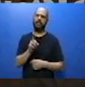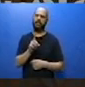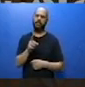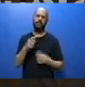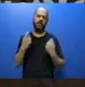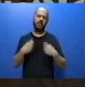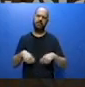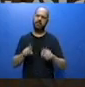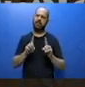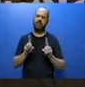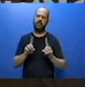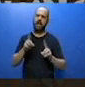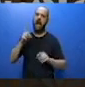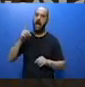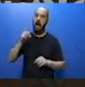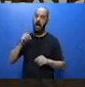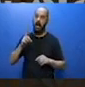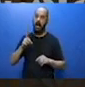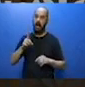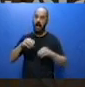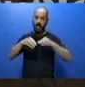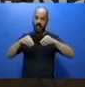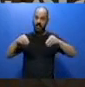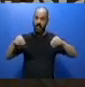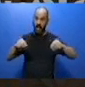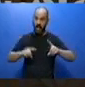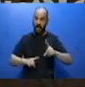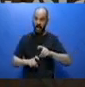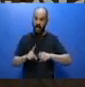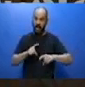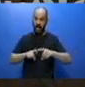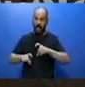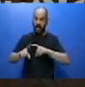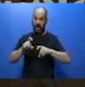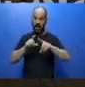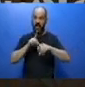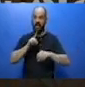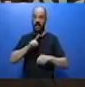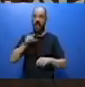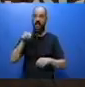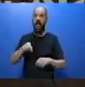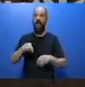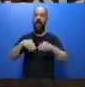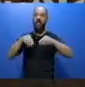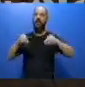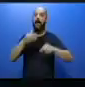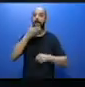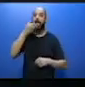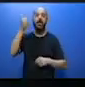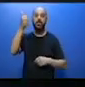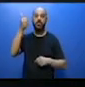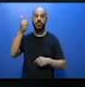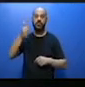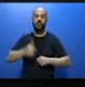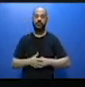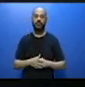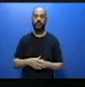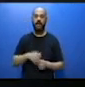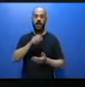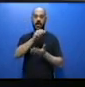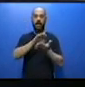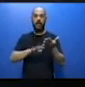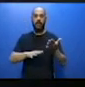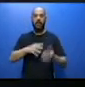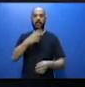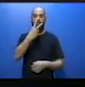mais minhoca tem, melhor será. Vamos para a atividade 245, lembra que nós